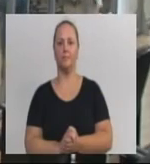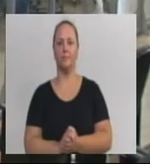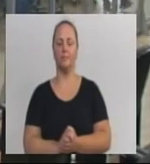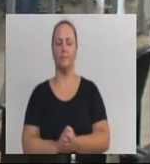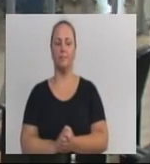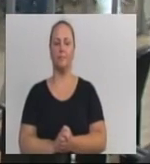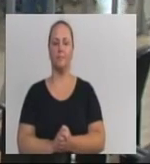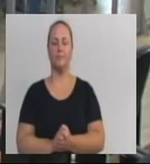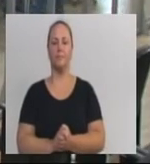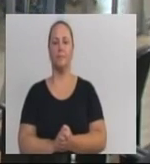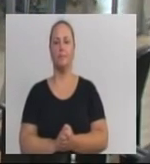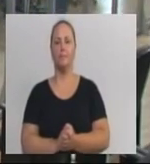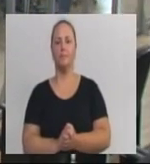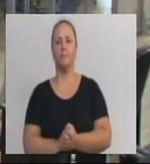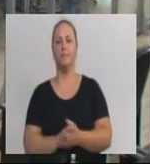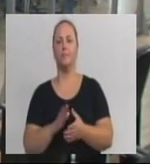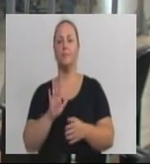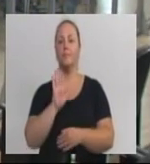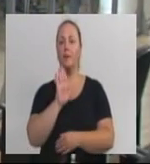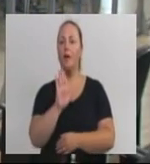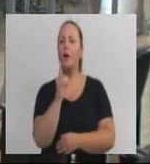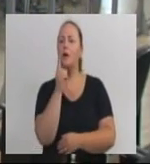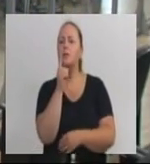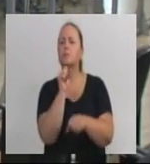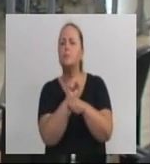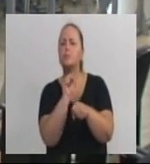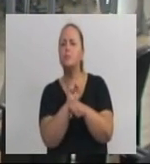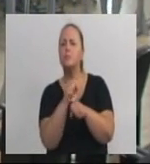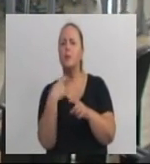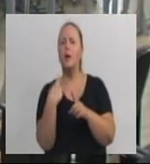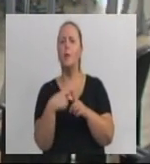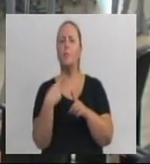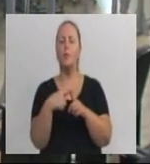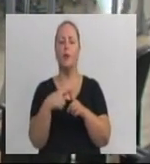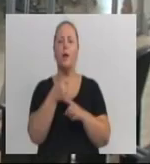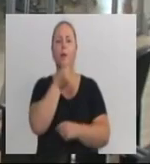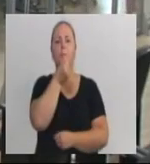Vereador Zeca, só um minuto, eu acho que está desligado o seu microfone, por gentileza.